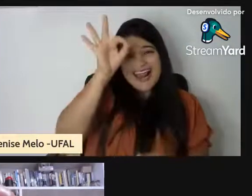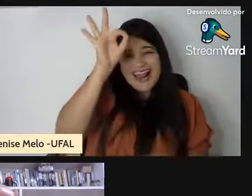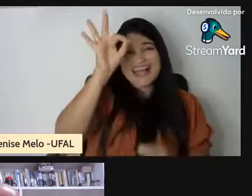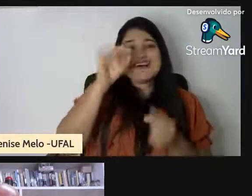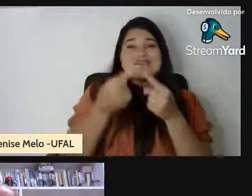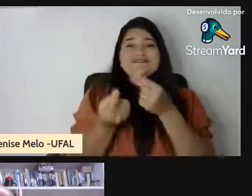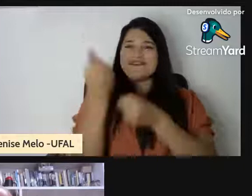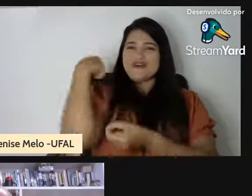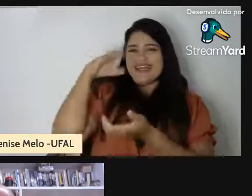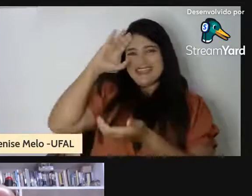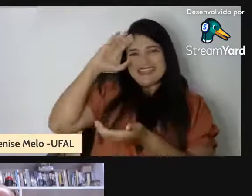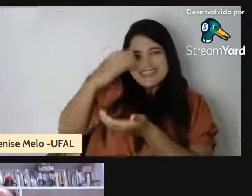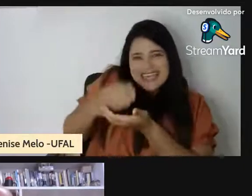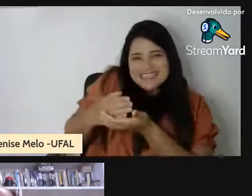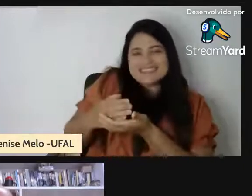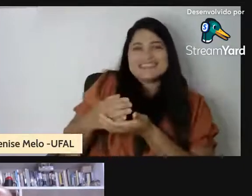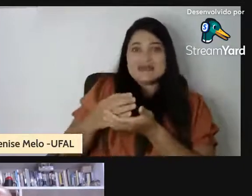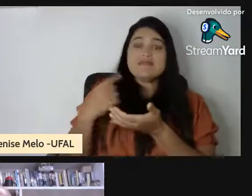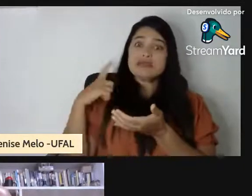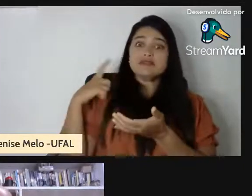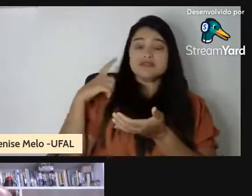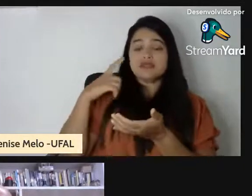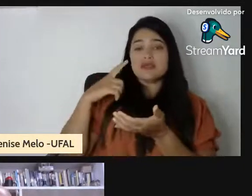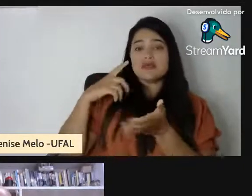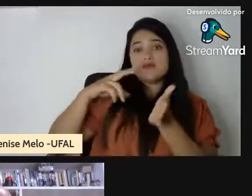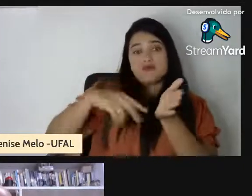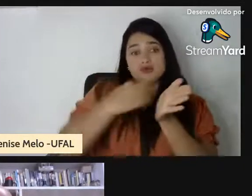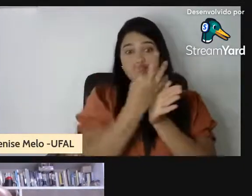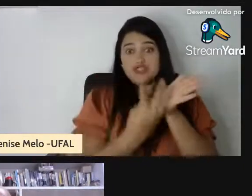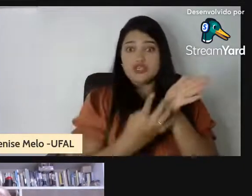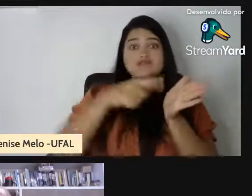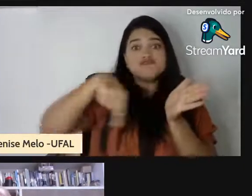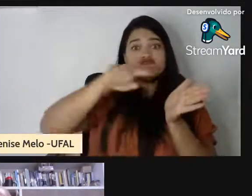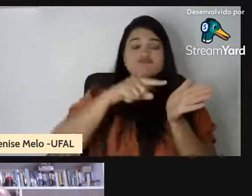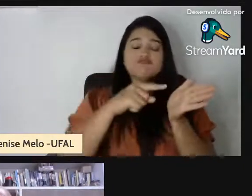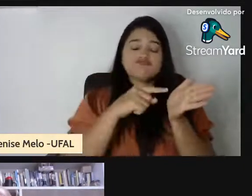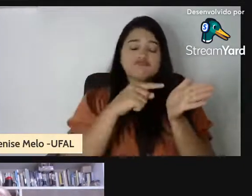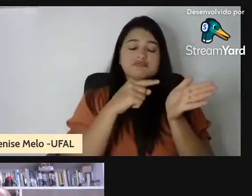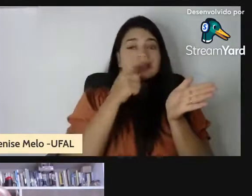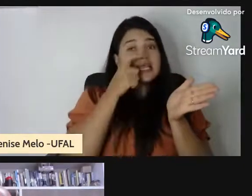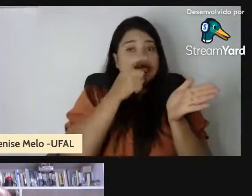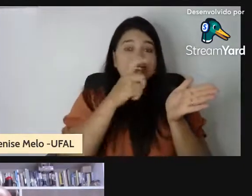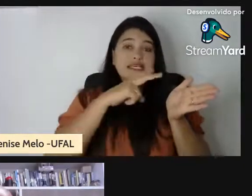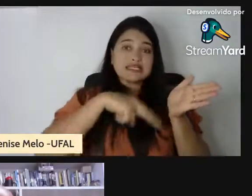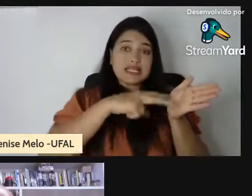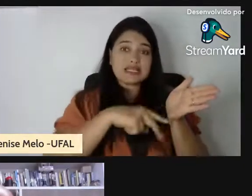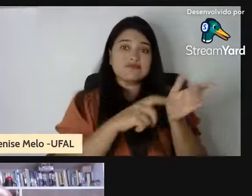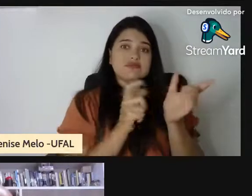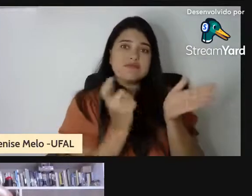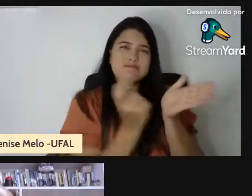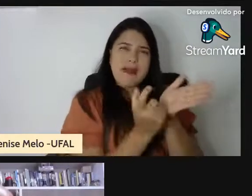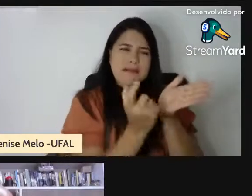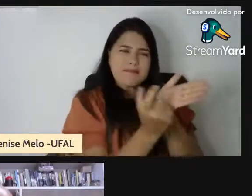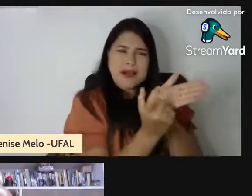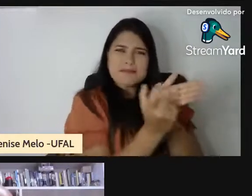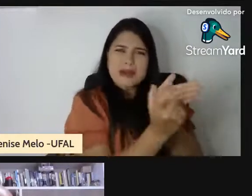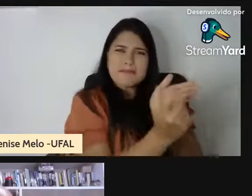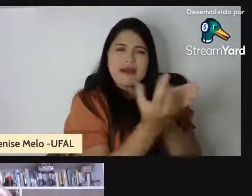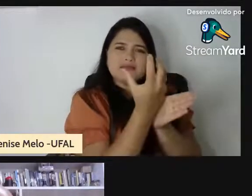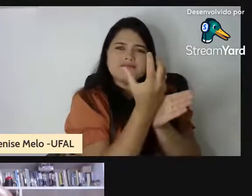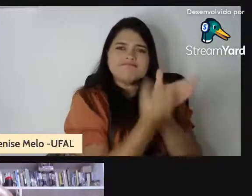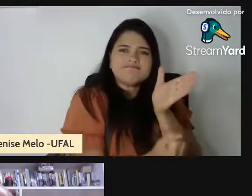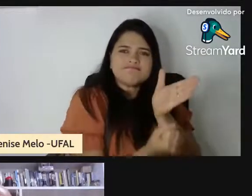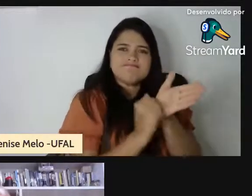Então, tem uma leitura bem interessante dos textos a partir dessas marcas linguísticas, né, e desses